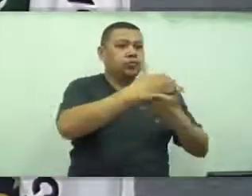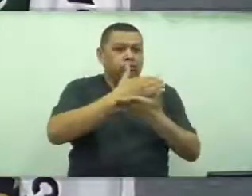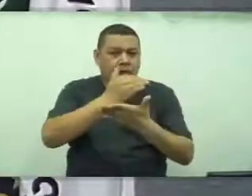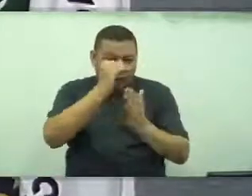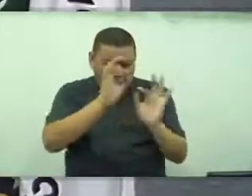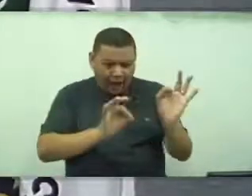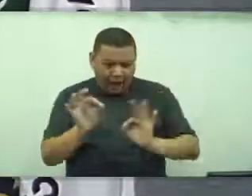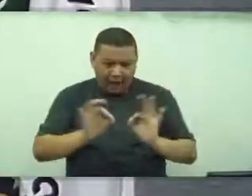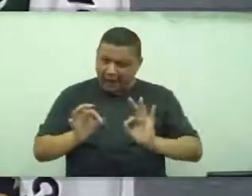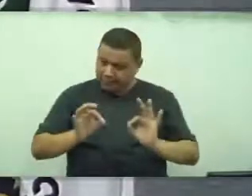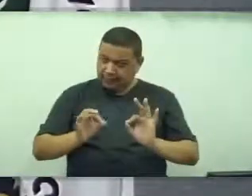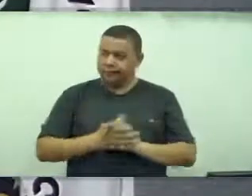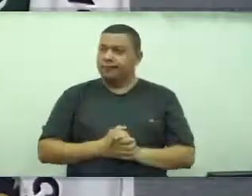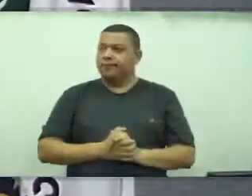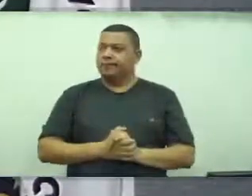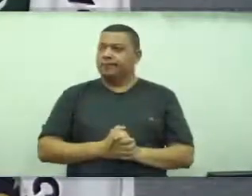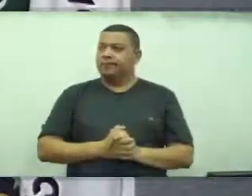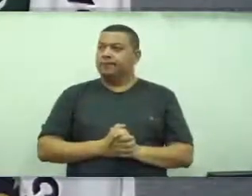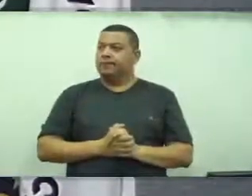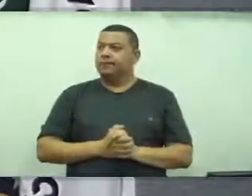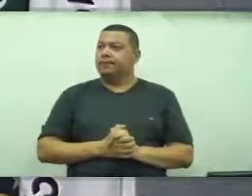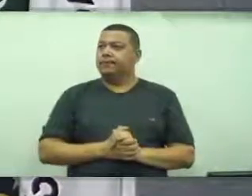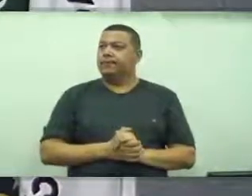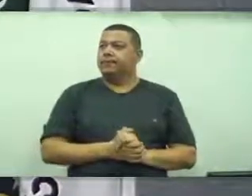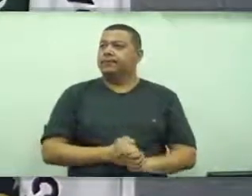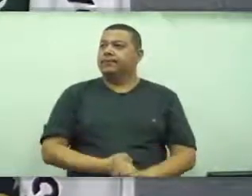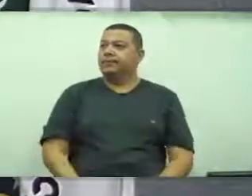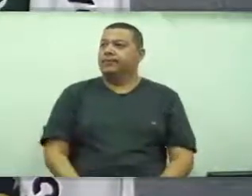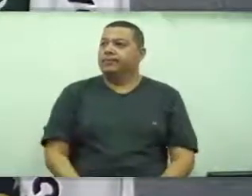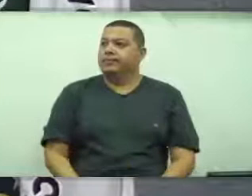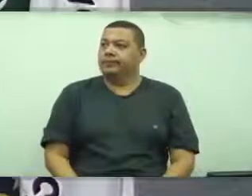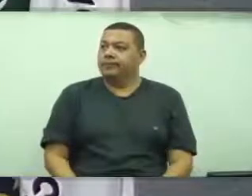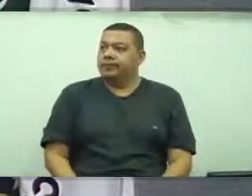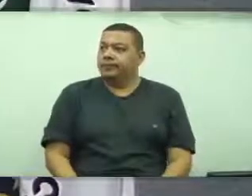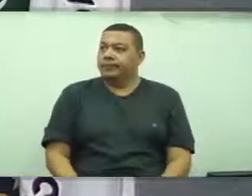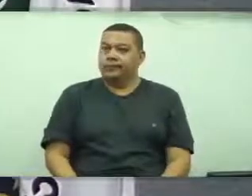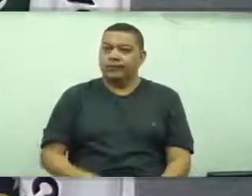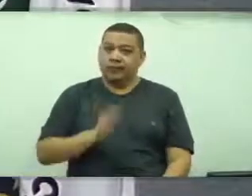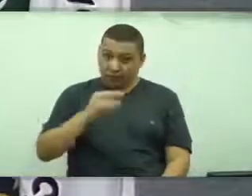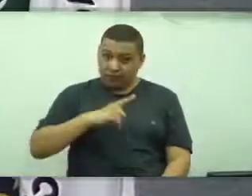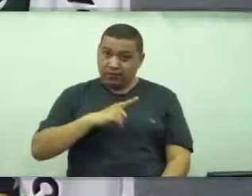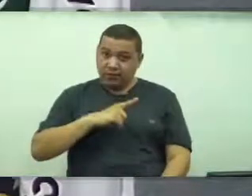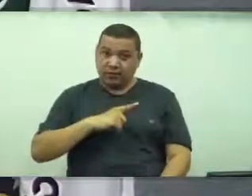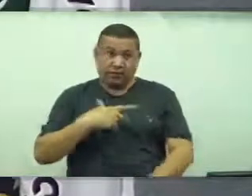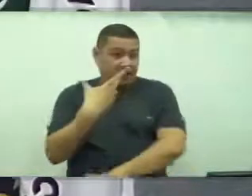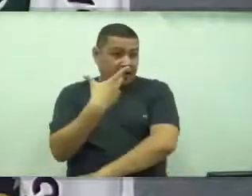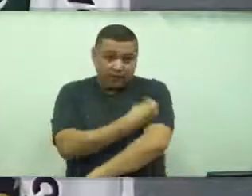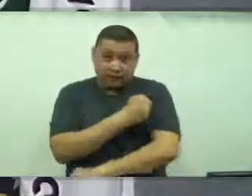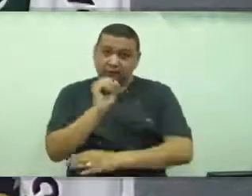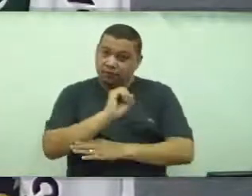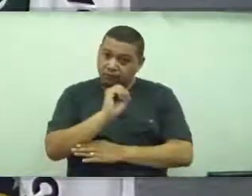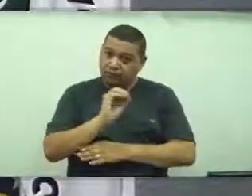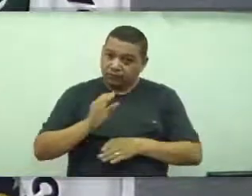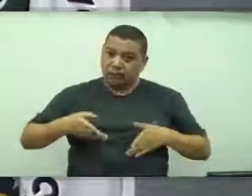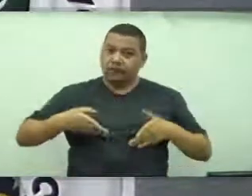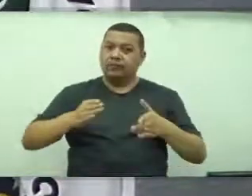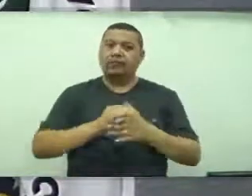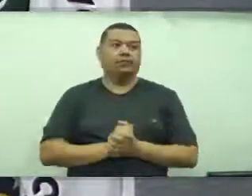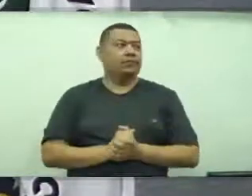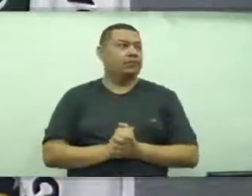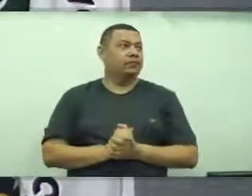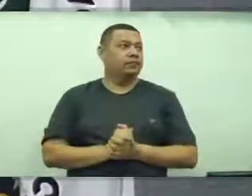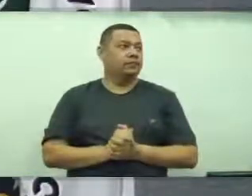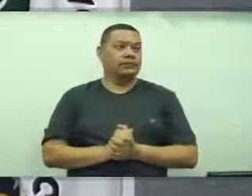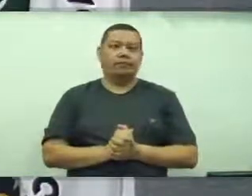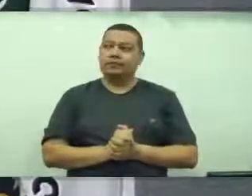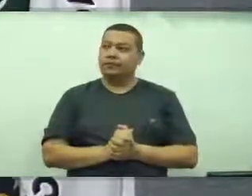da mesma maneira que as doses já chegam no município, feitos drive-thru, é aplicado as vacinas e no